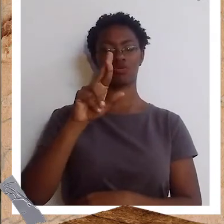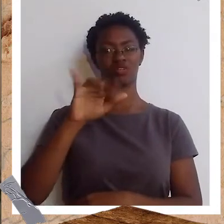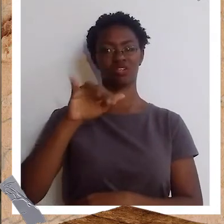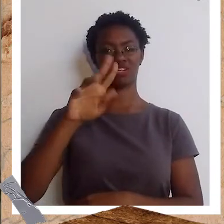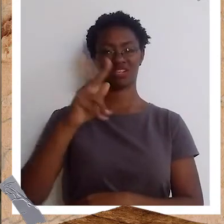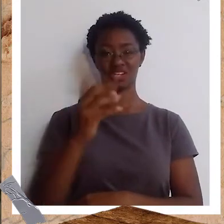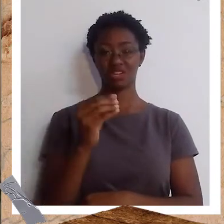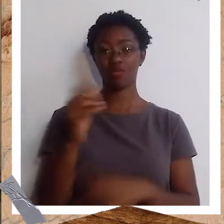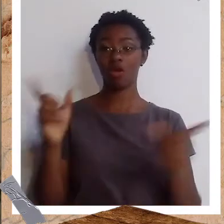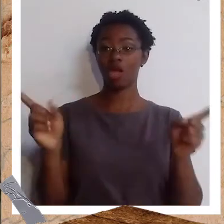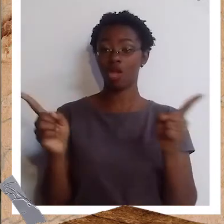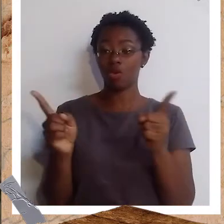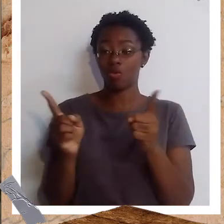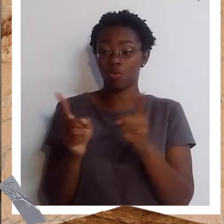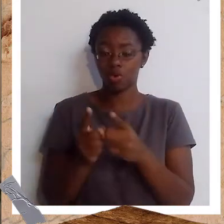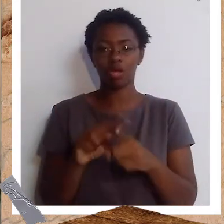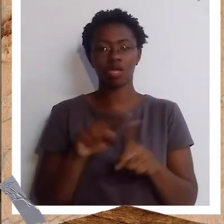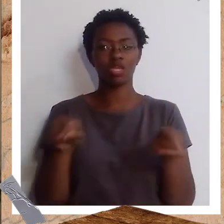desse mesmo